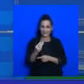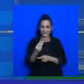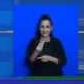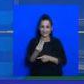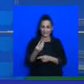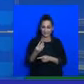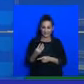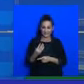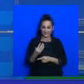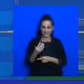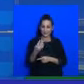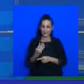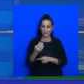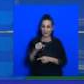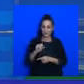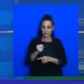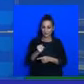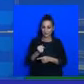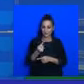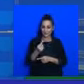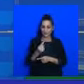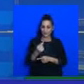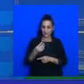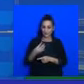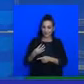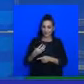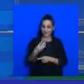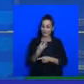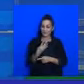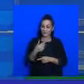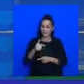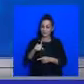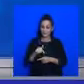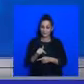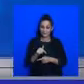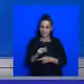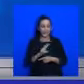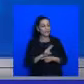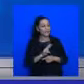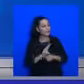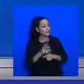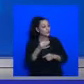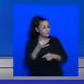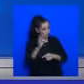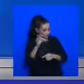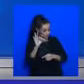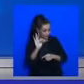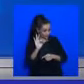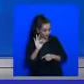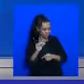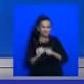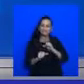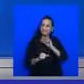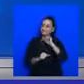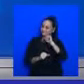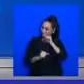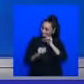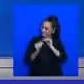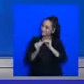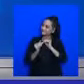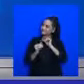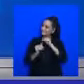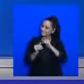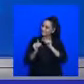60, 34, 48, 14 e 47. As auditoras confirmam? Sim,